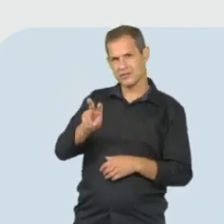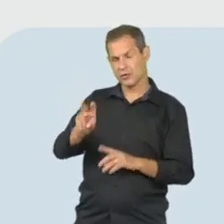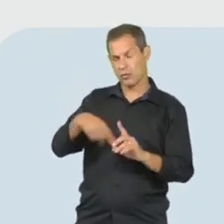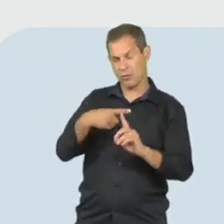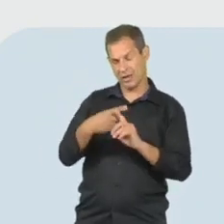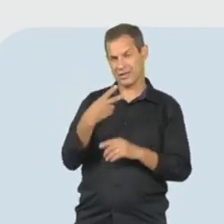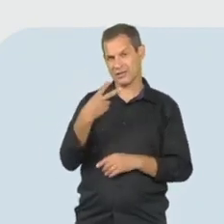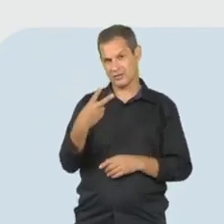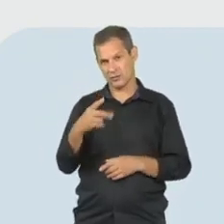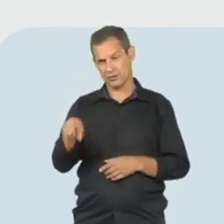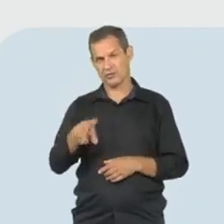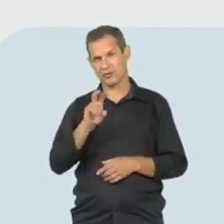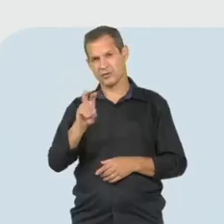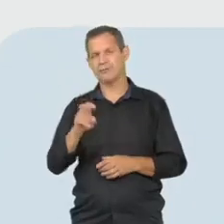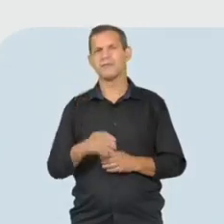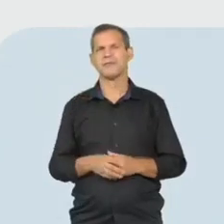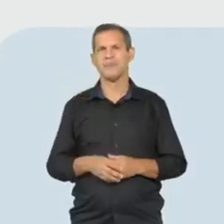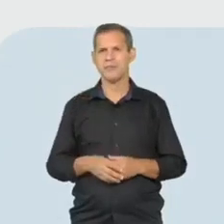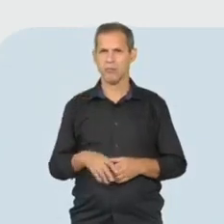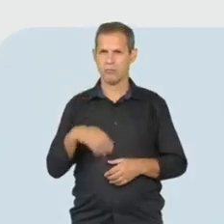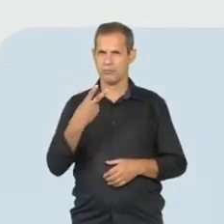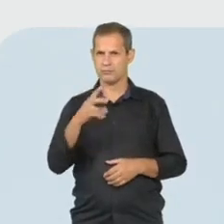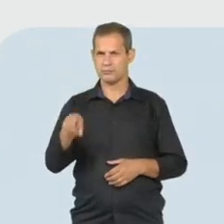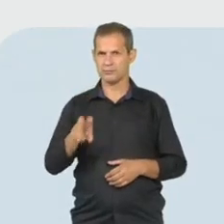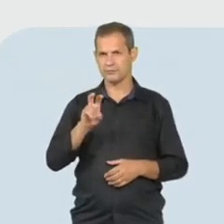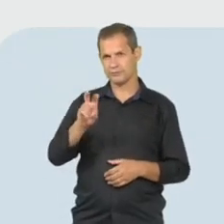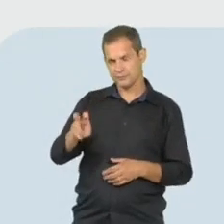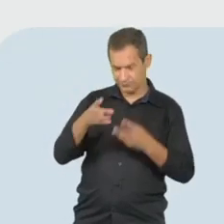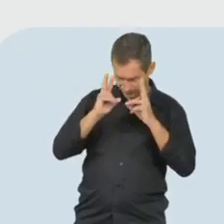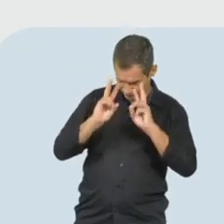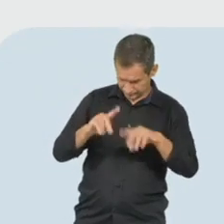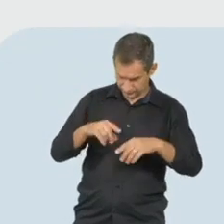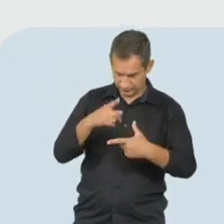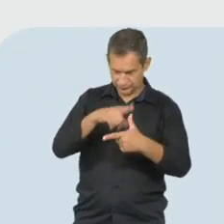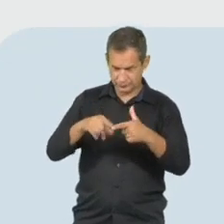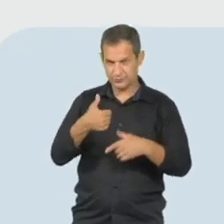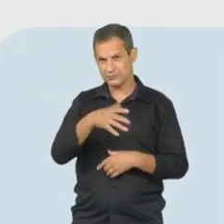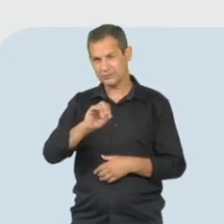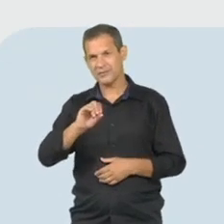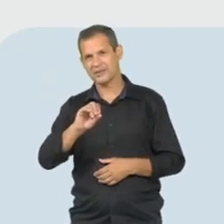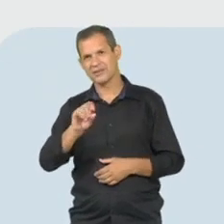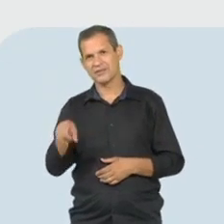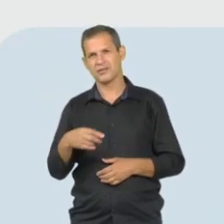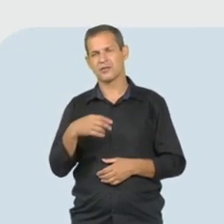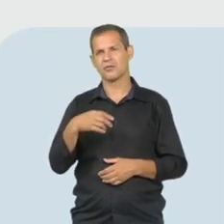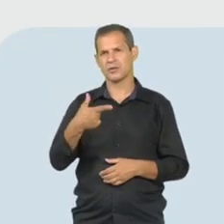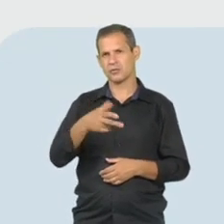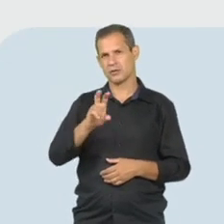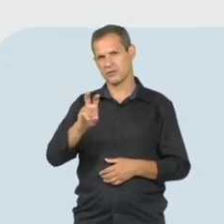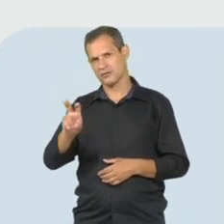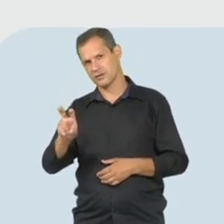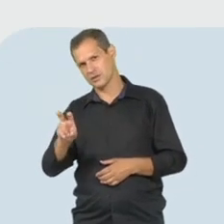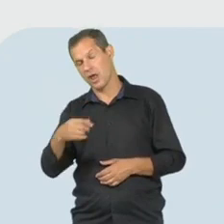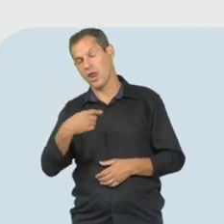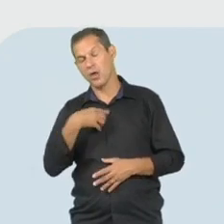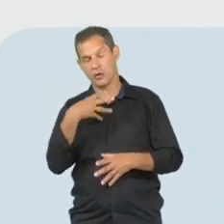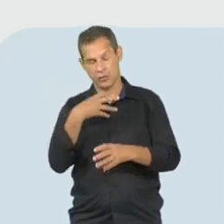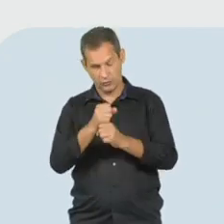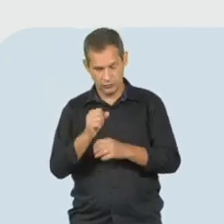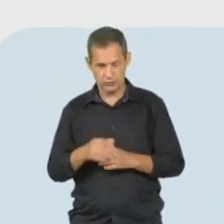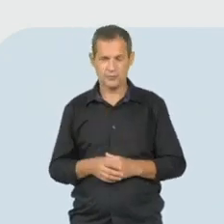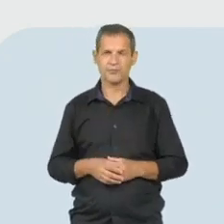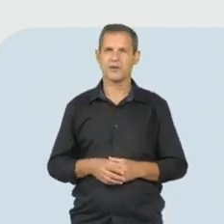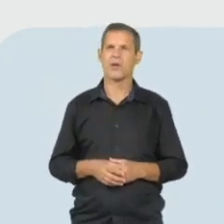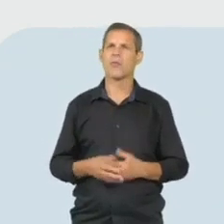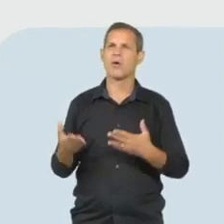esse 2,5. O 2,5 aqui, ó, dividido por 100 é 0,025. Então, eu somo